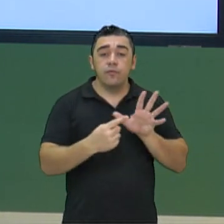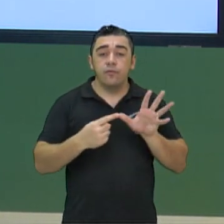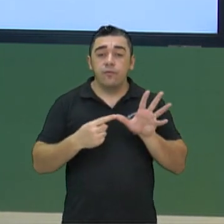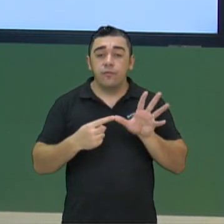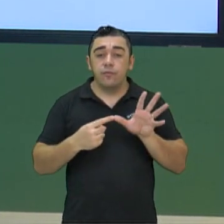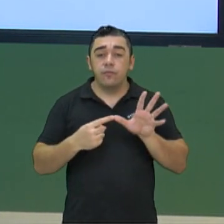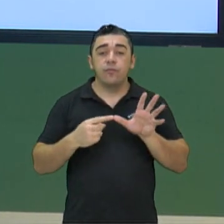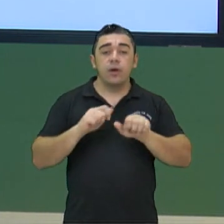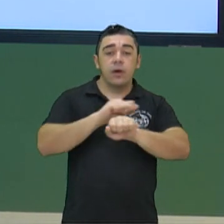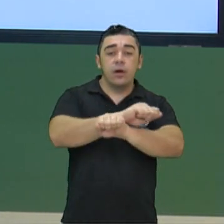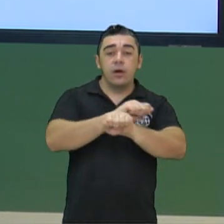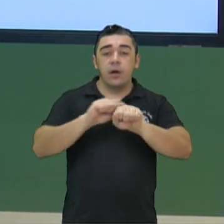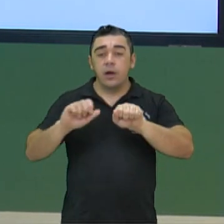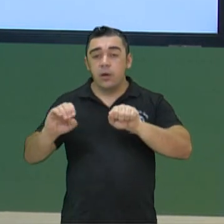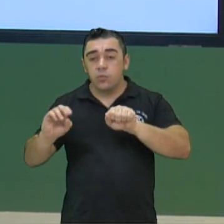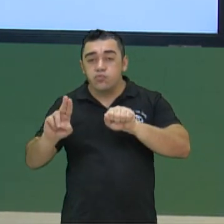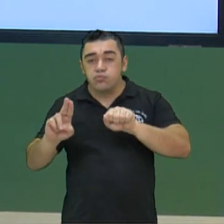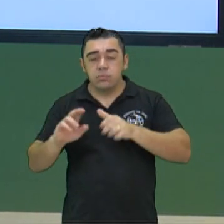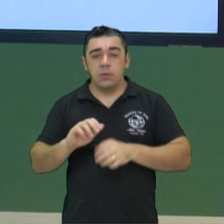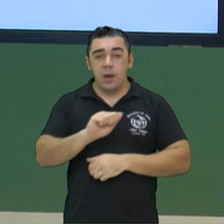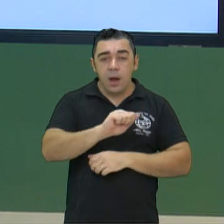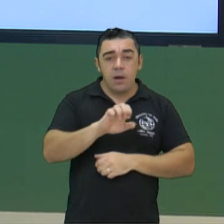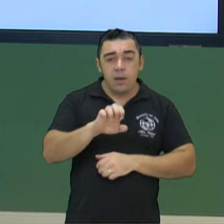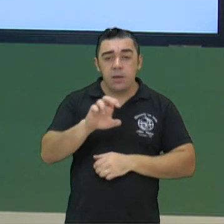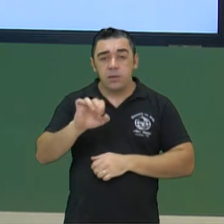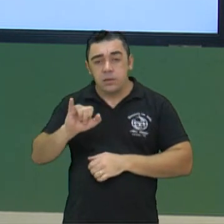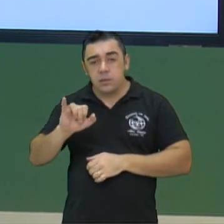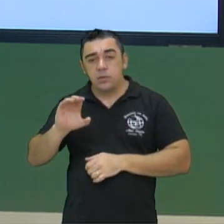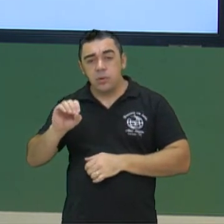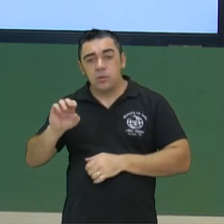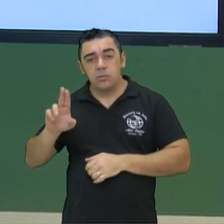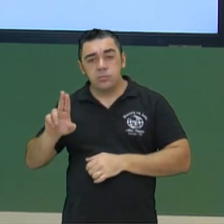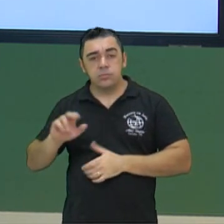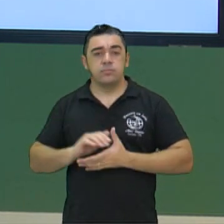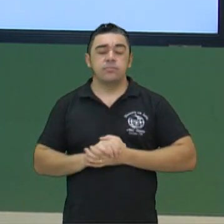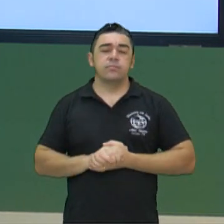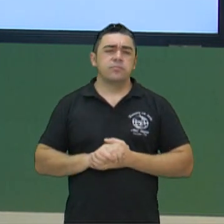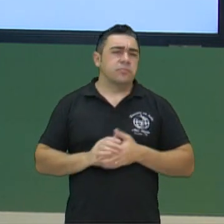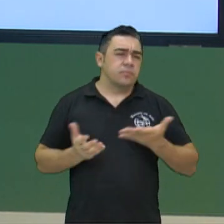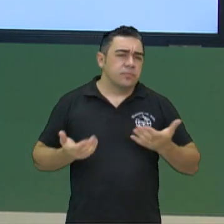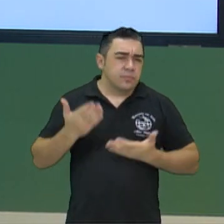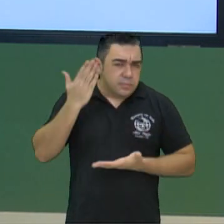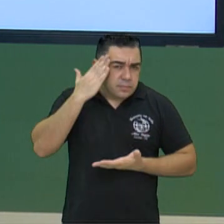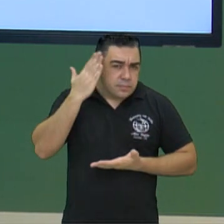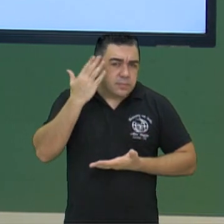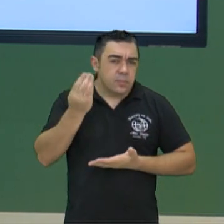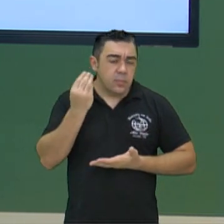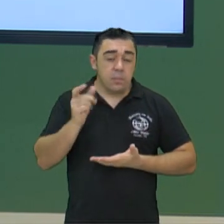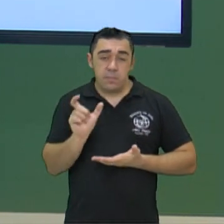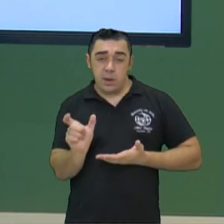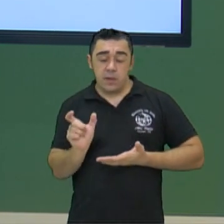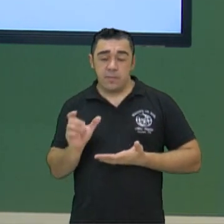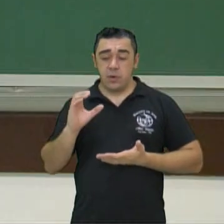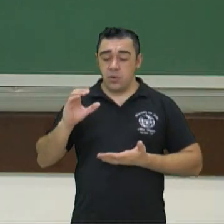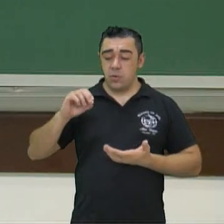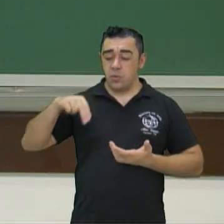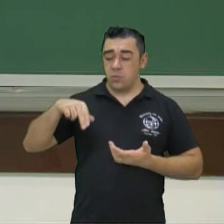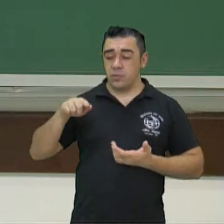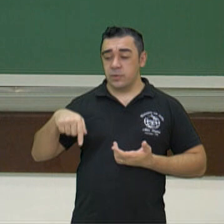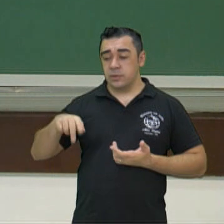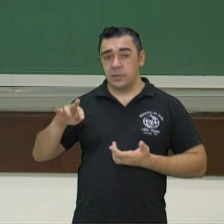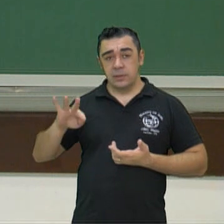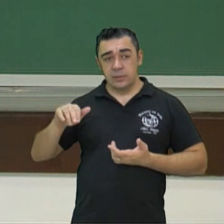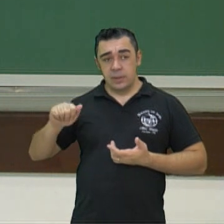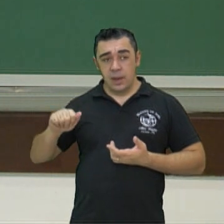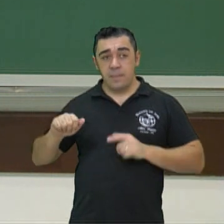a gente tem uma restrição. Eu quero fazer a permutação da palavra conquista, mas